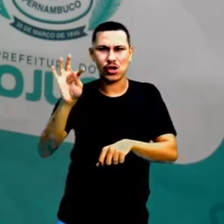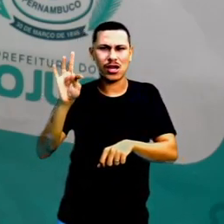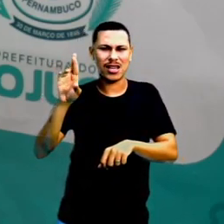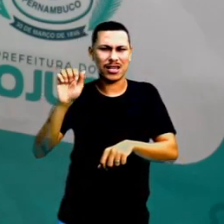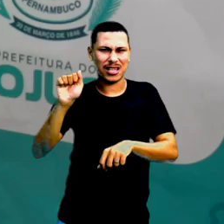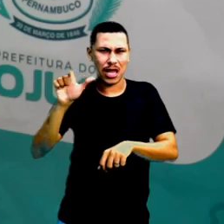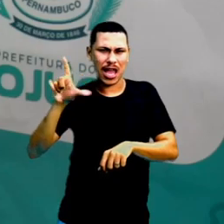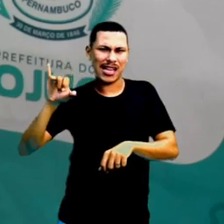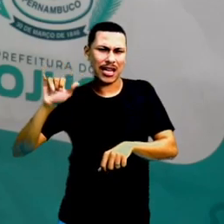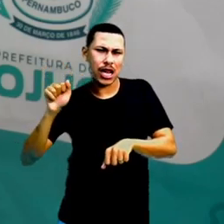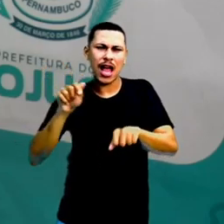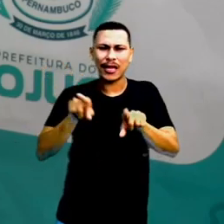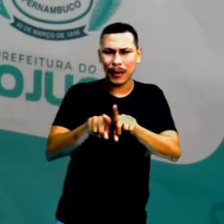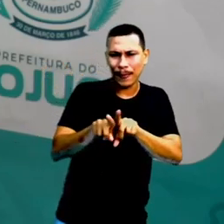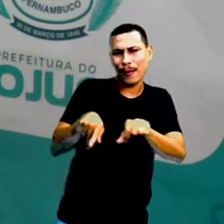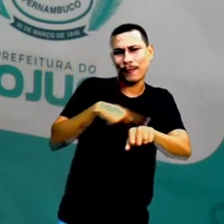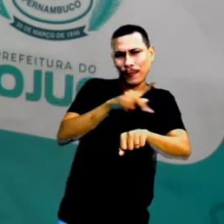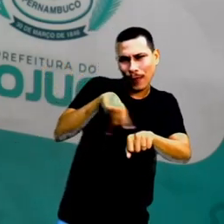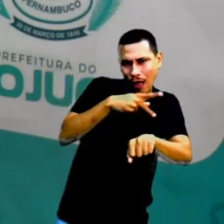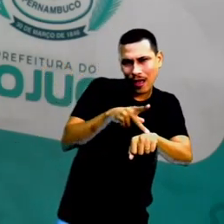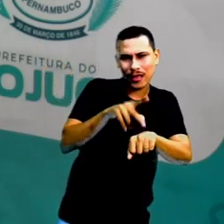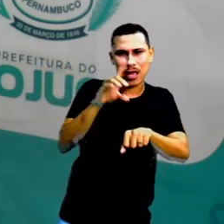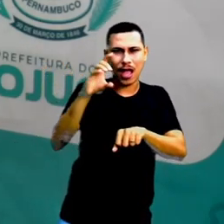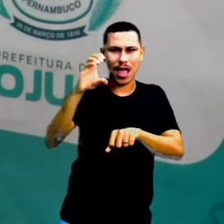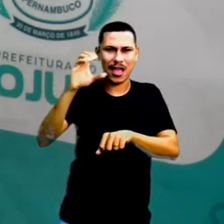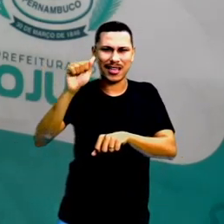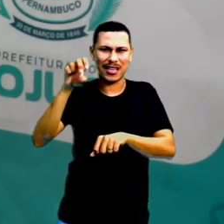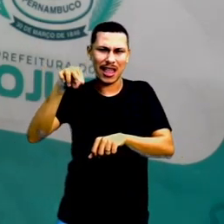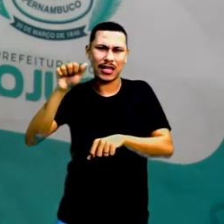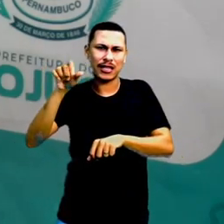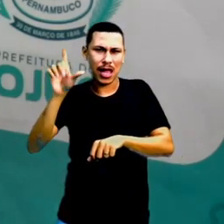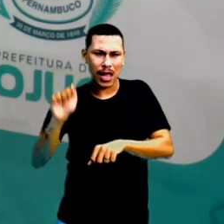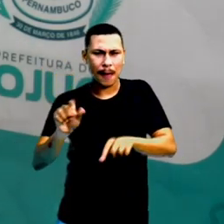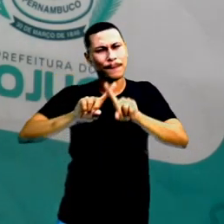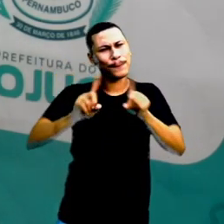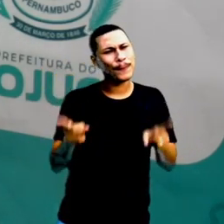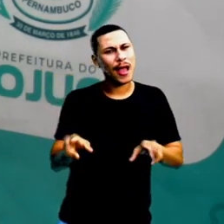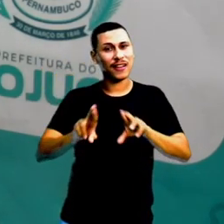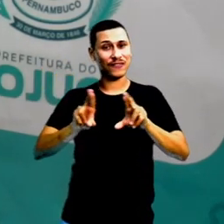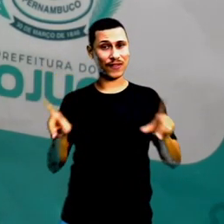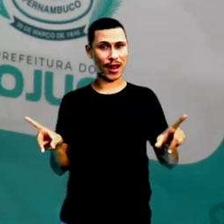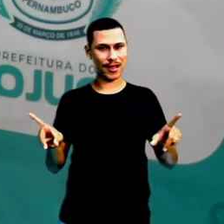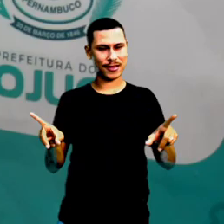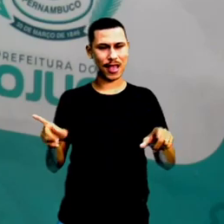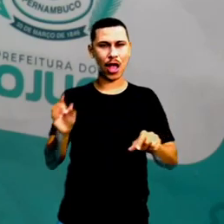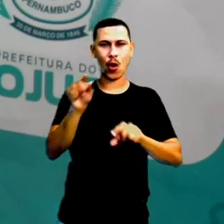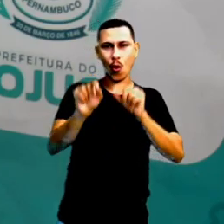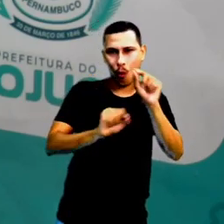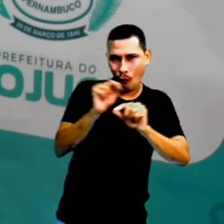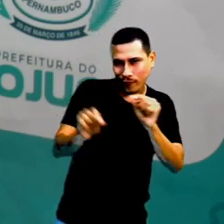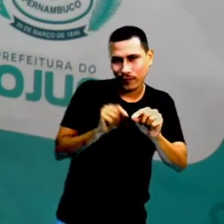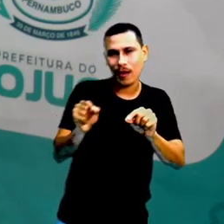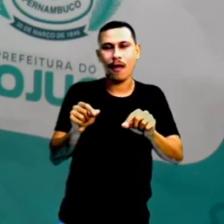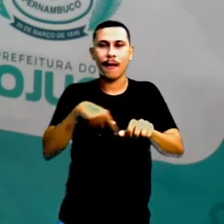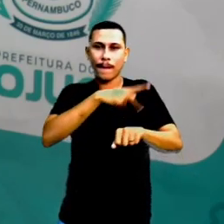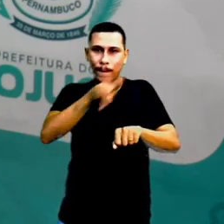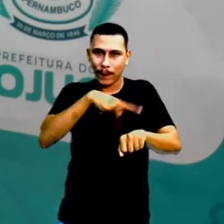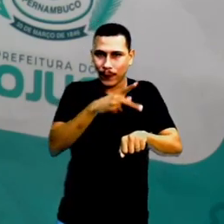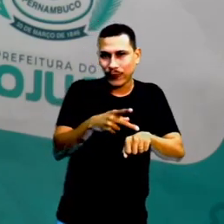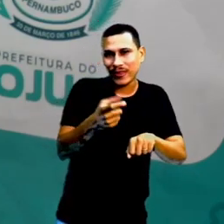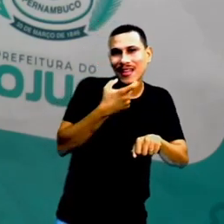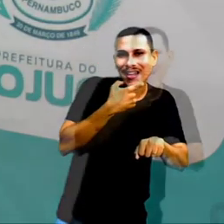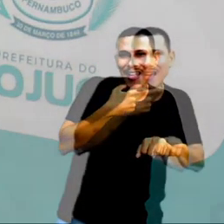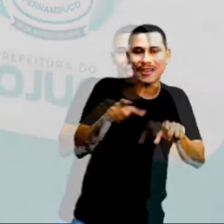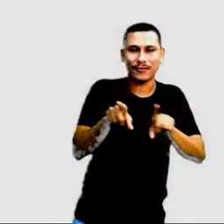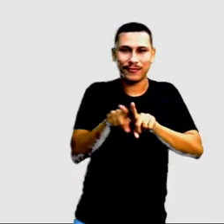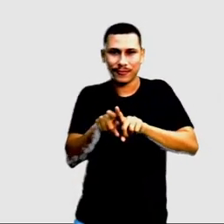grande diferença está no inglês dos Estados Unidos e no inglês da Inglaterra, tá bom? Então, let's